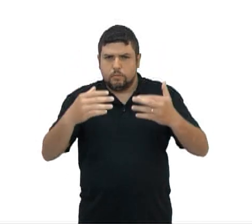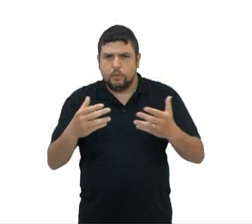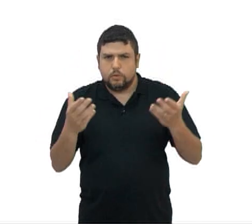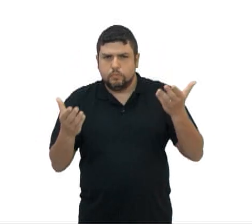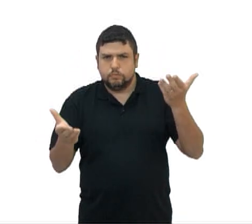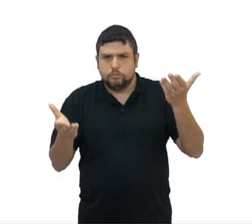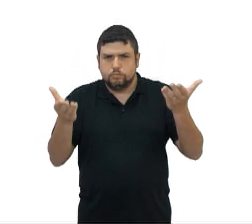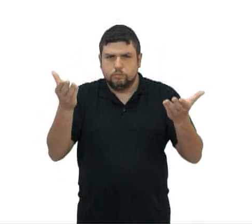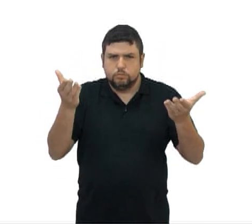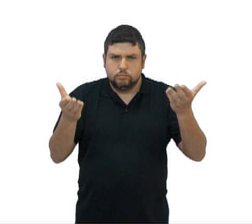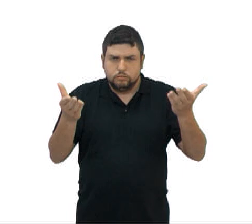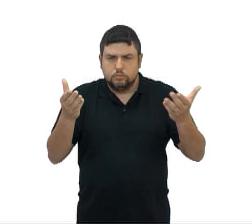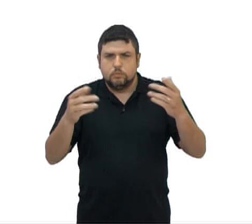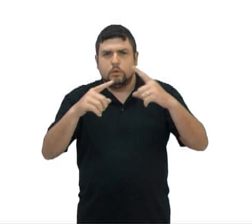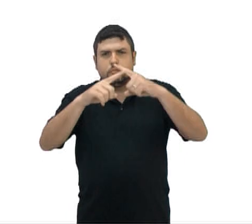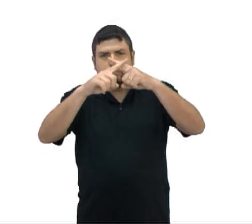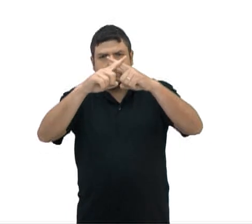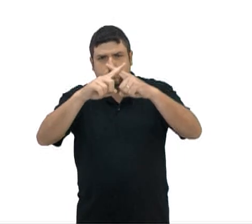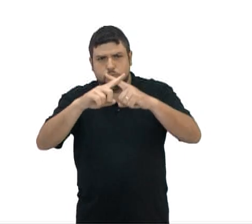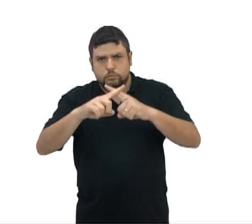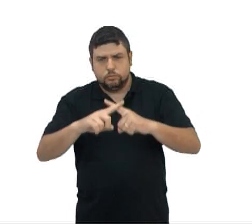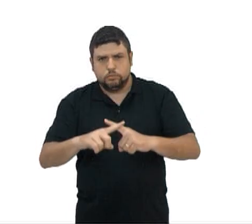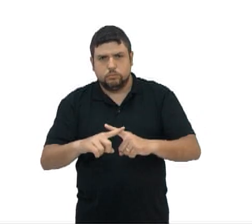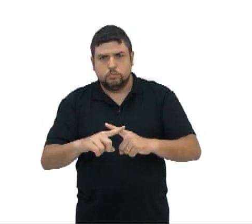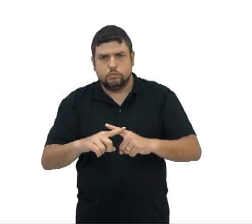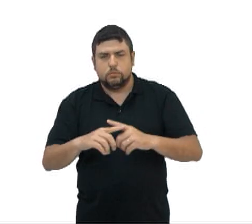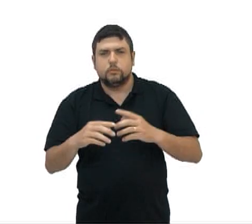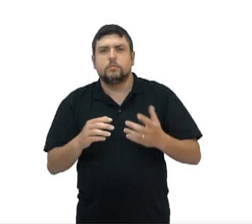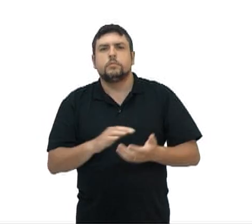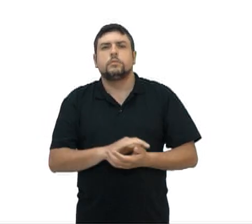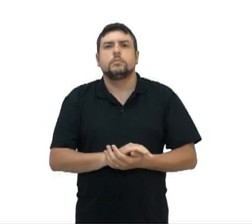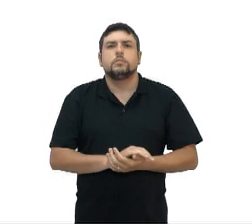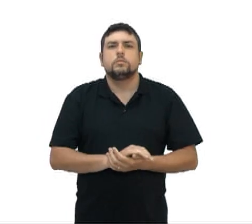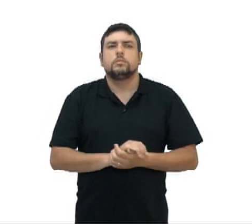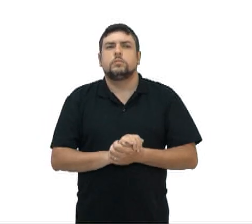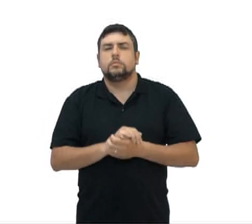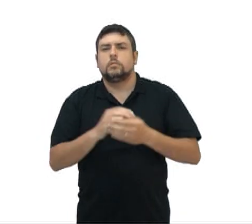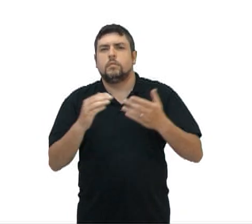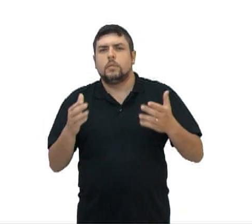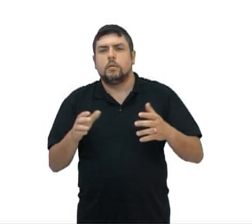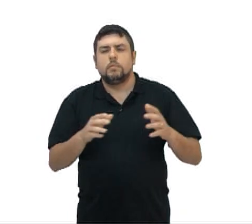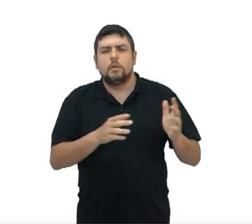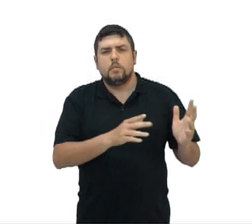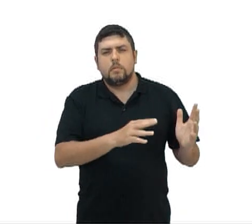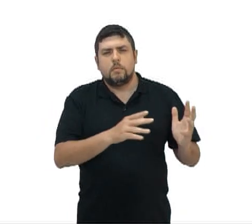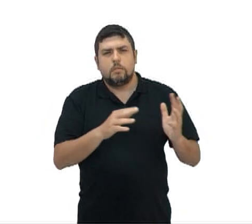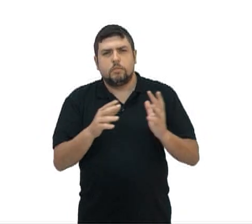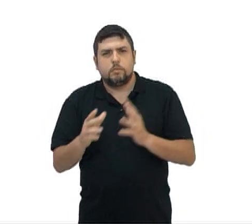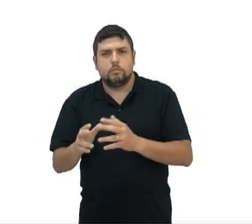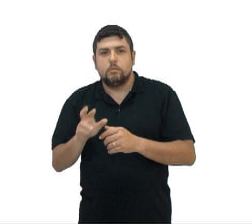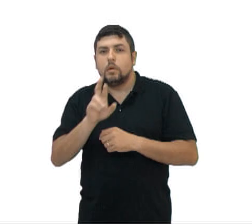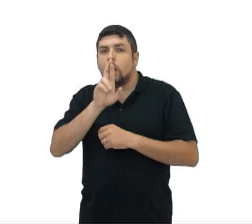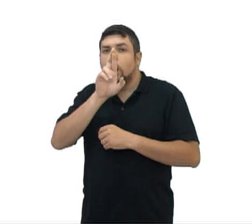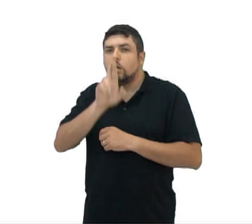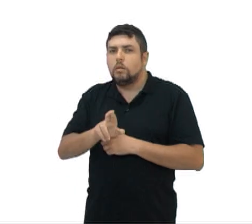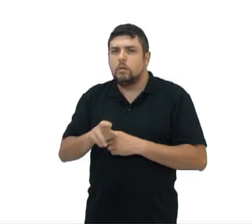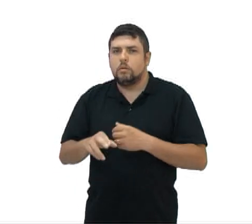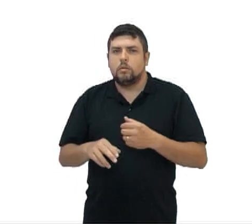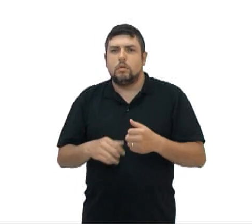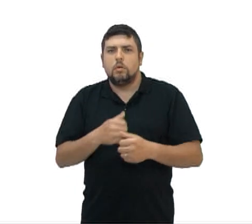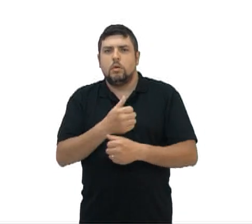proporção, multiplicação cruzada, o nosso resultado foi 12 raiz de